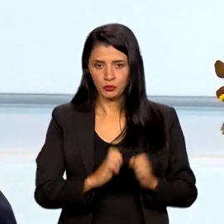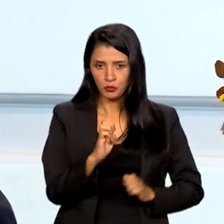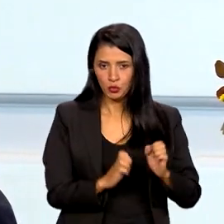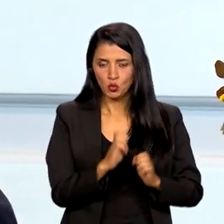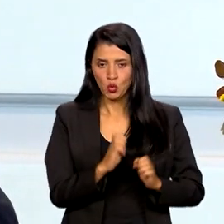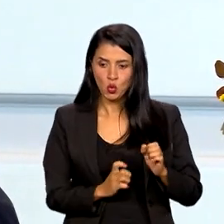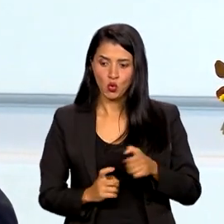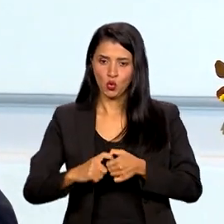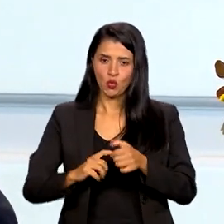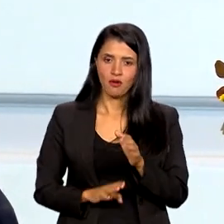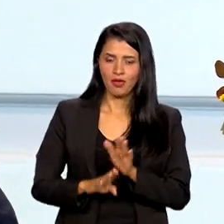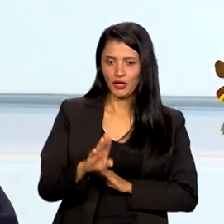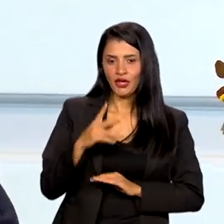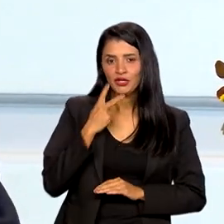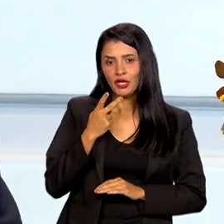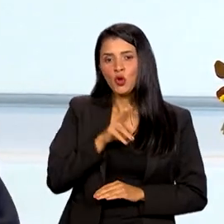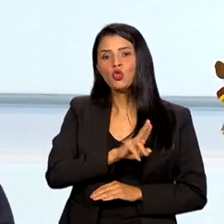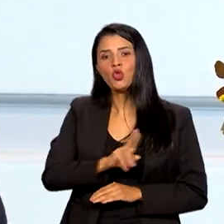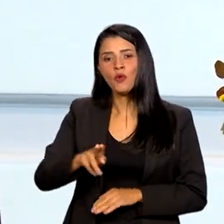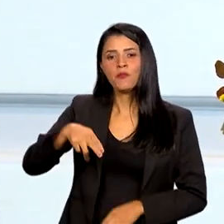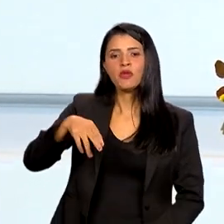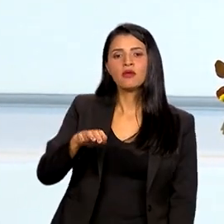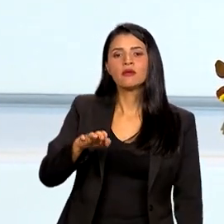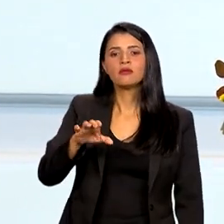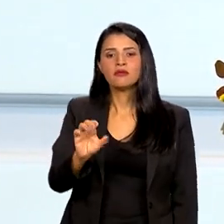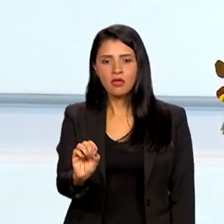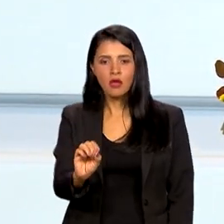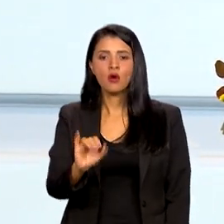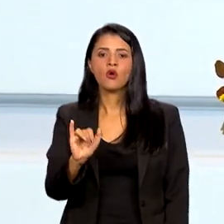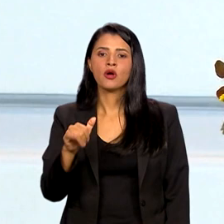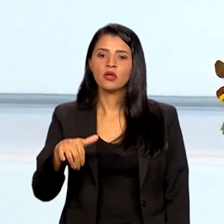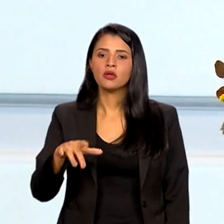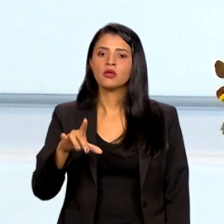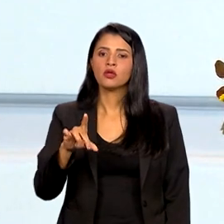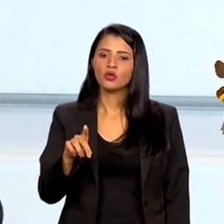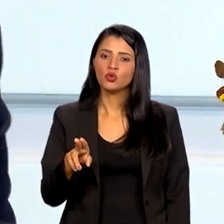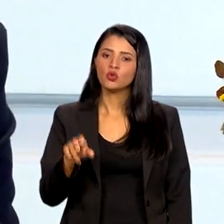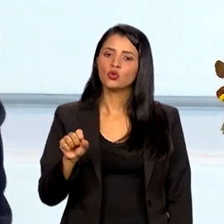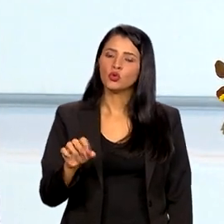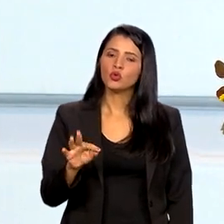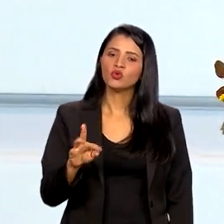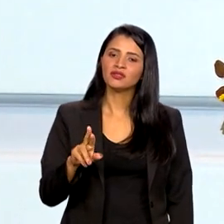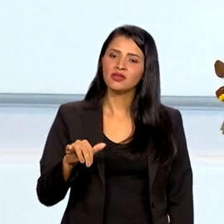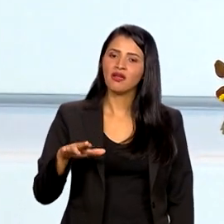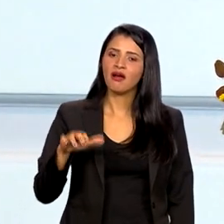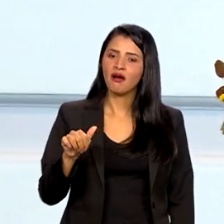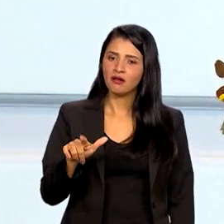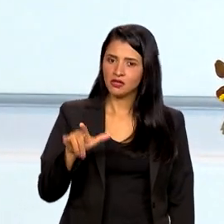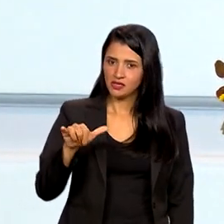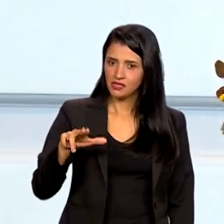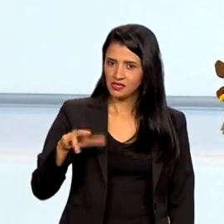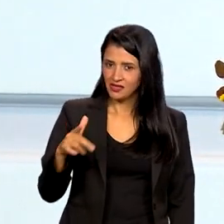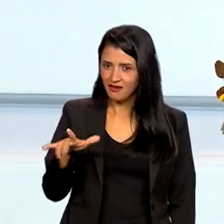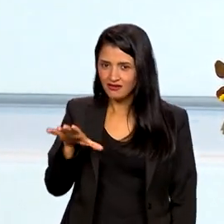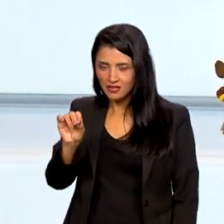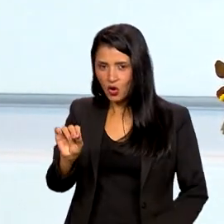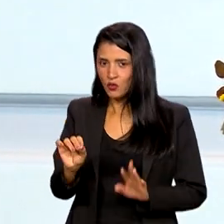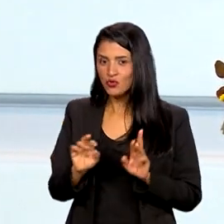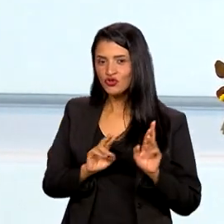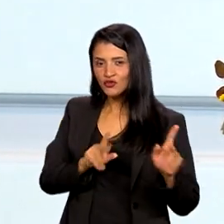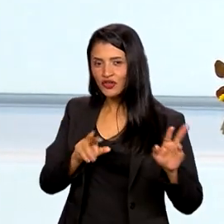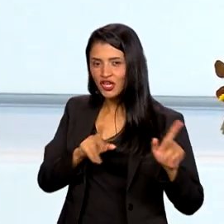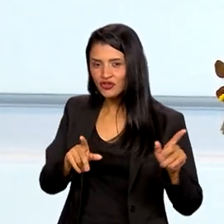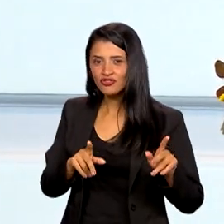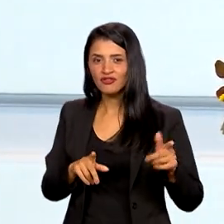estamos chamando de neoindustrialização e não reindustrialização, que é como os acadêmicos costumam se